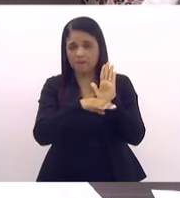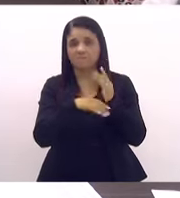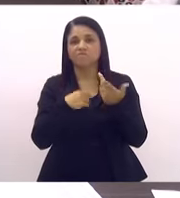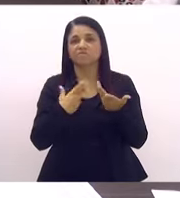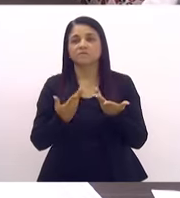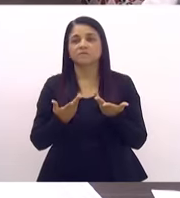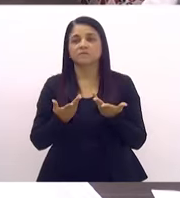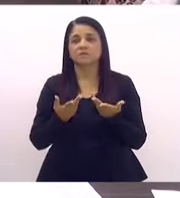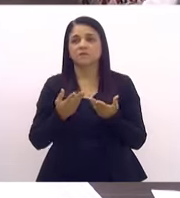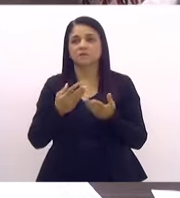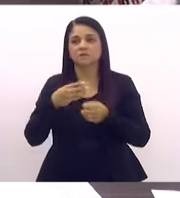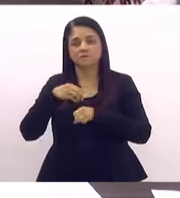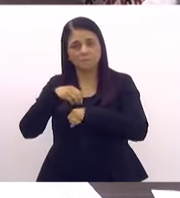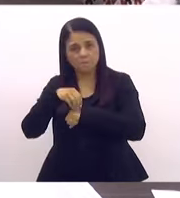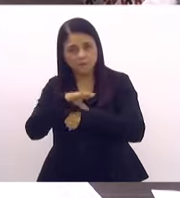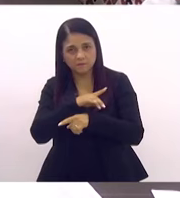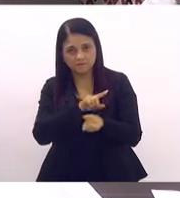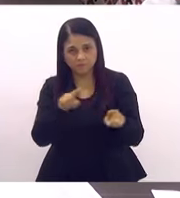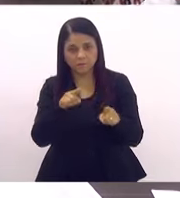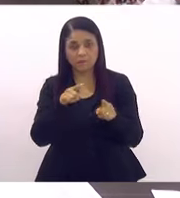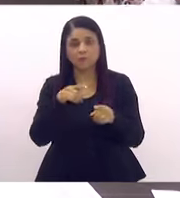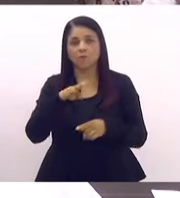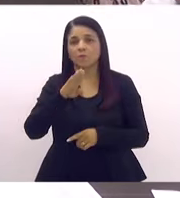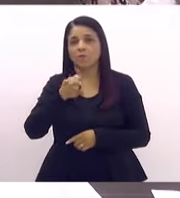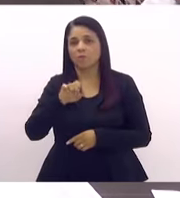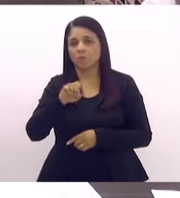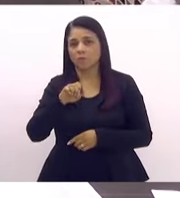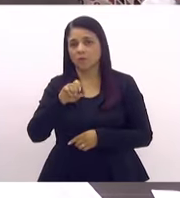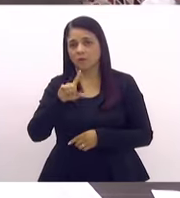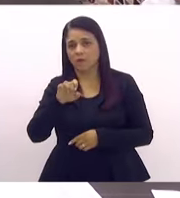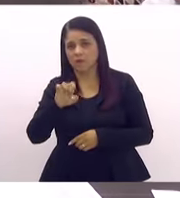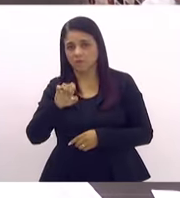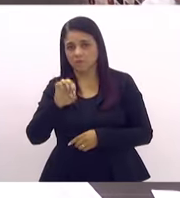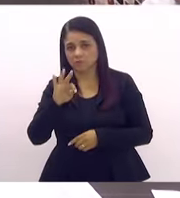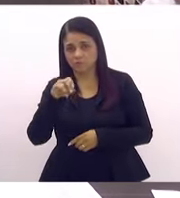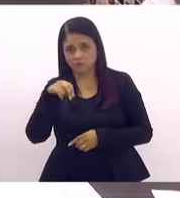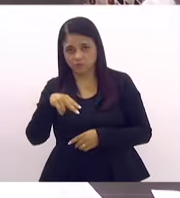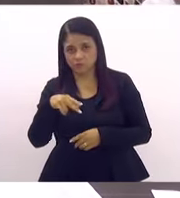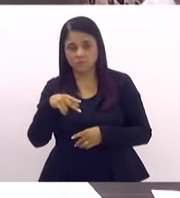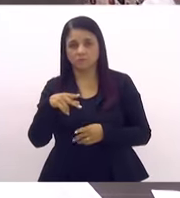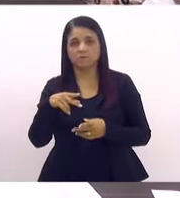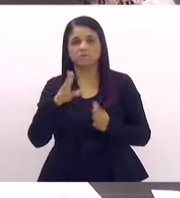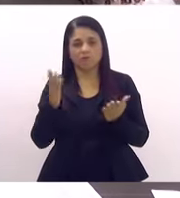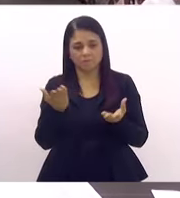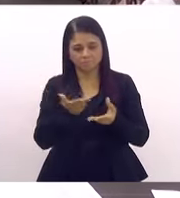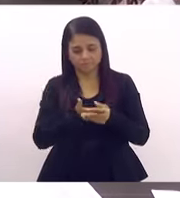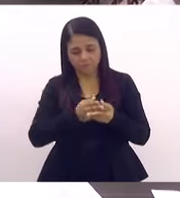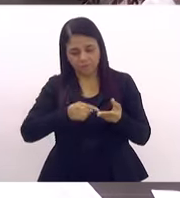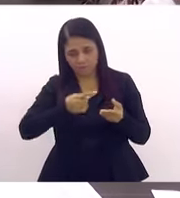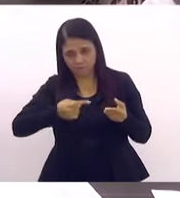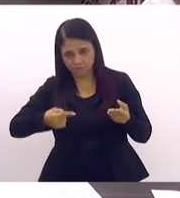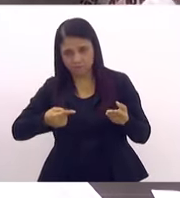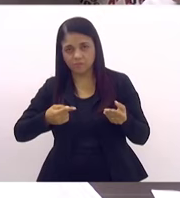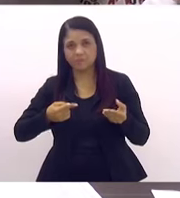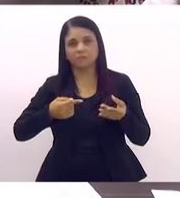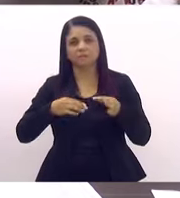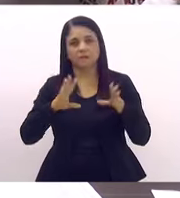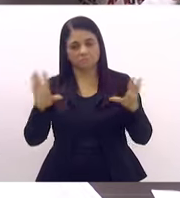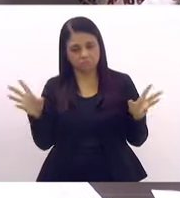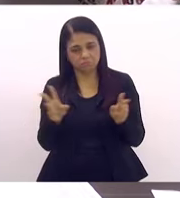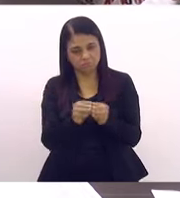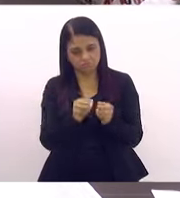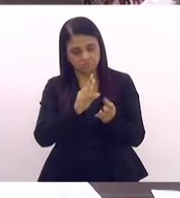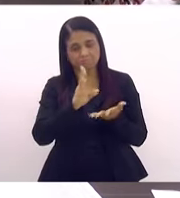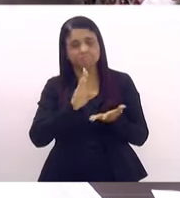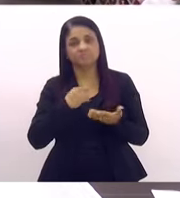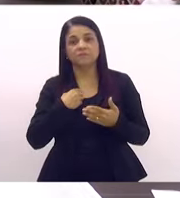senhores também o boletim mais recente, aí já encadernado, das nossas súmulas.